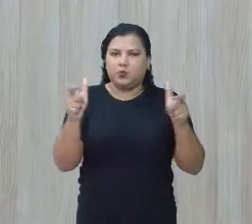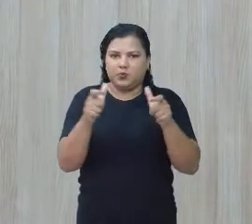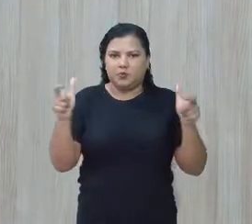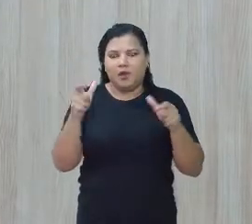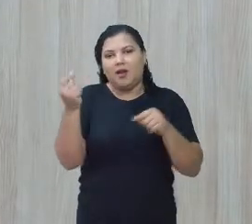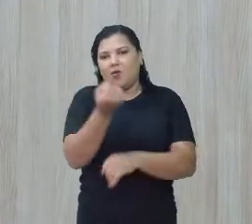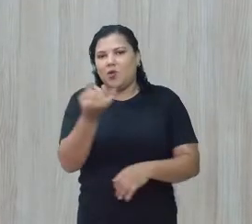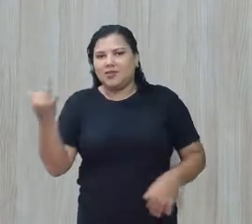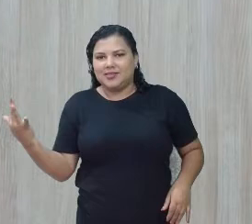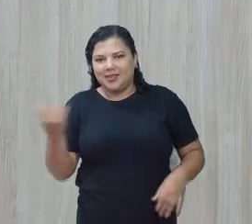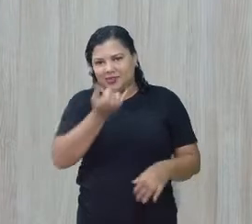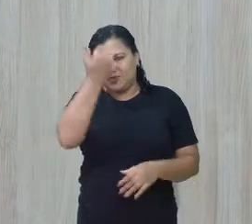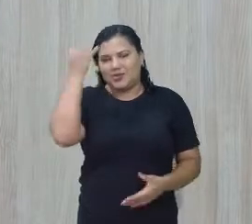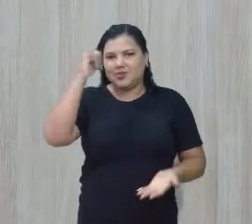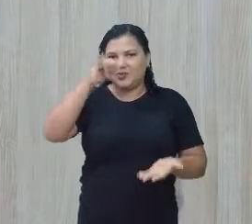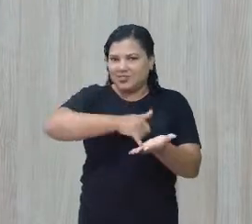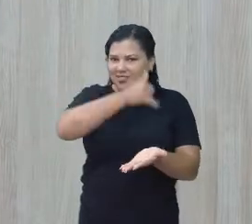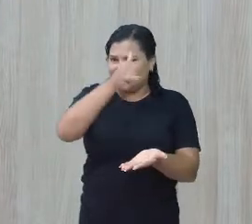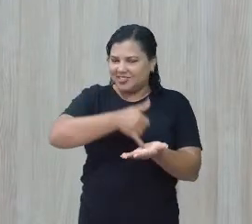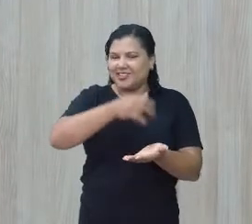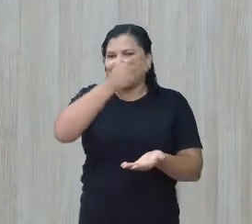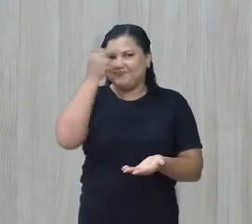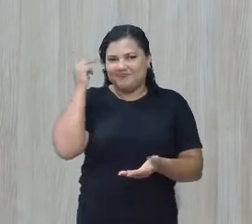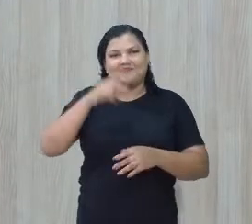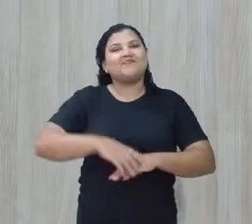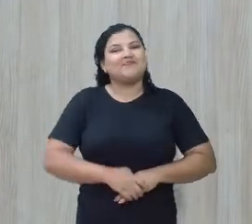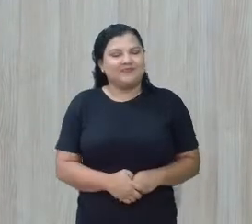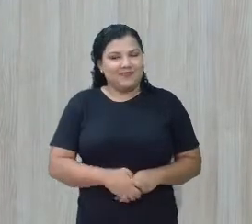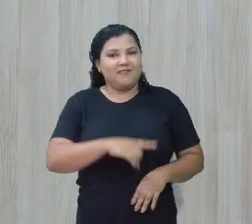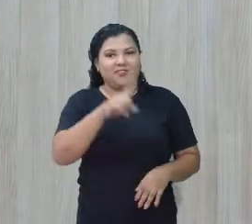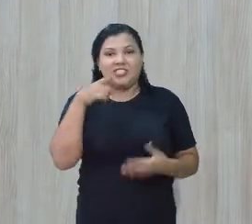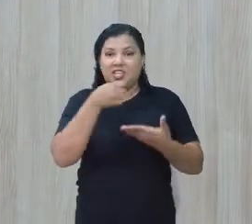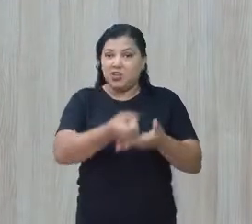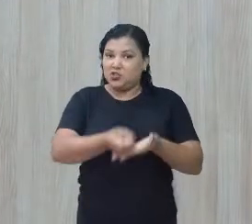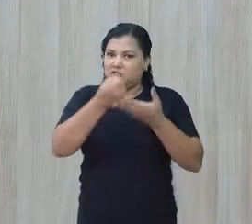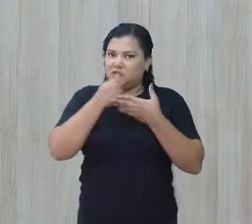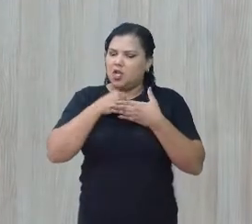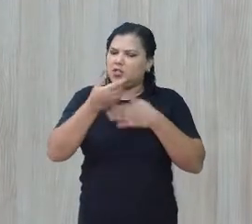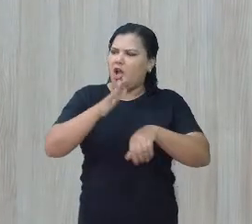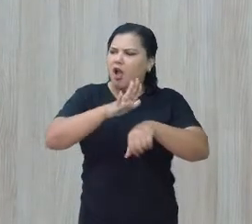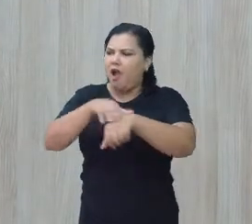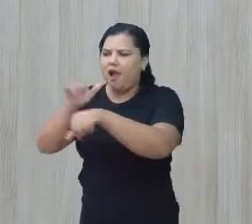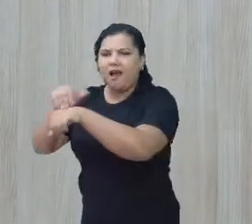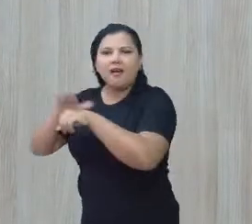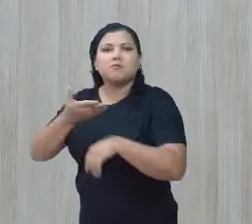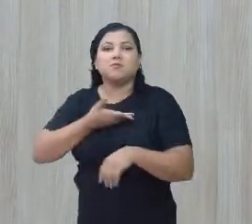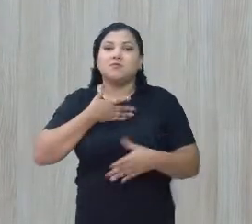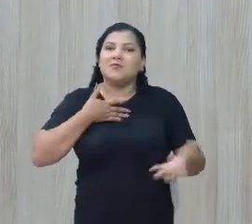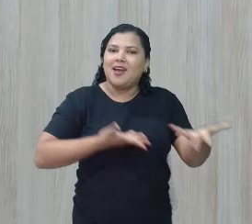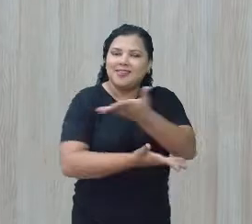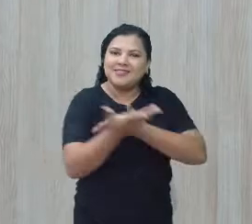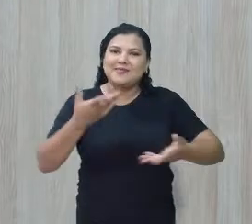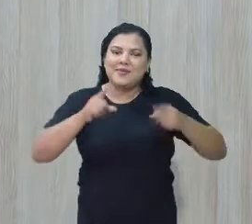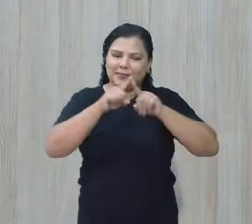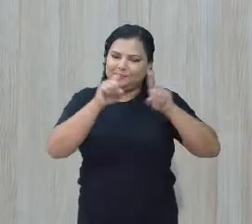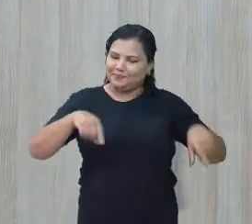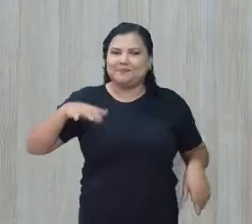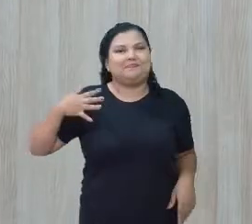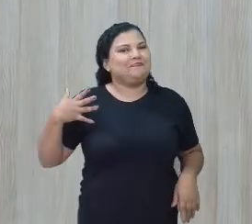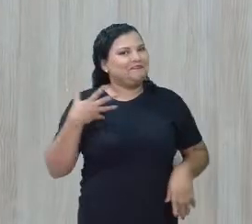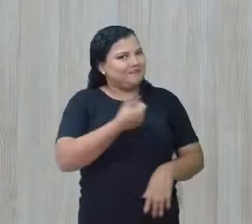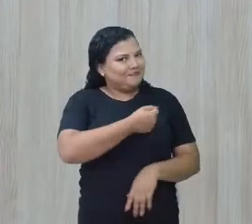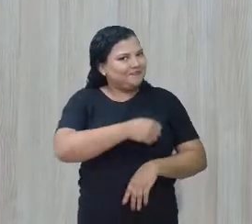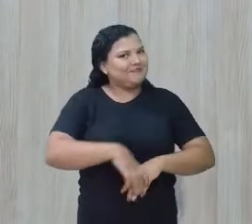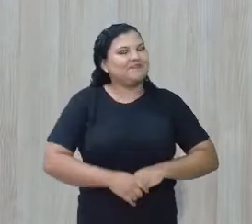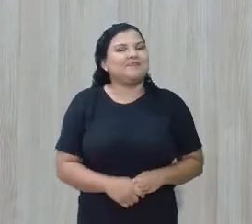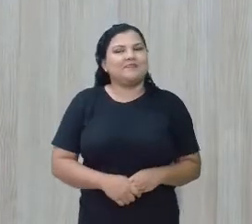a quantidade de inscritos, porque vocês também estão ajudando a gente a chamar os colegas e participar aqui desse projeto massa, tá? No